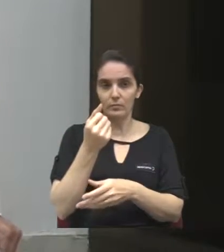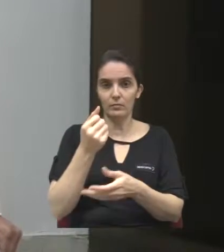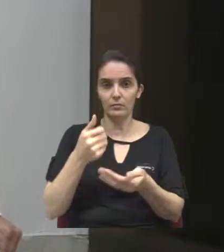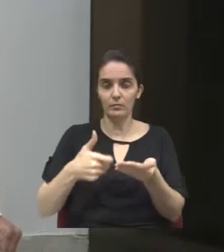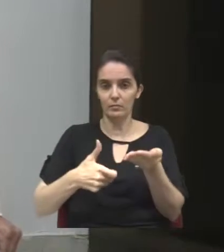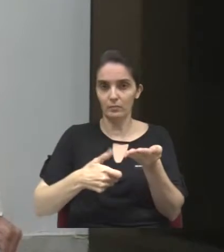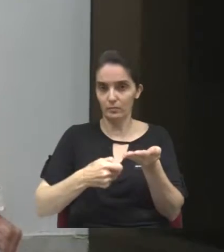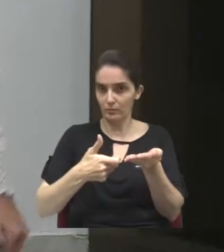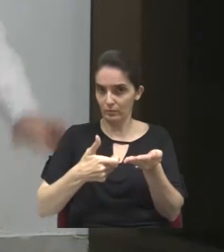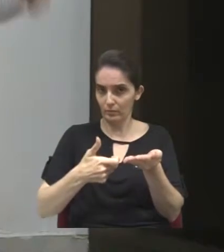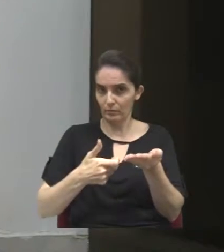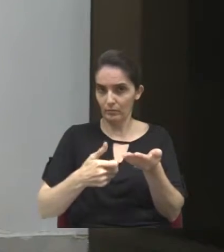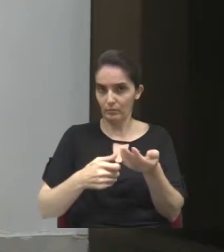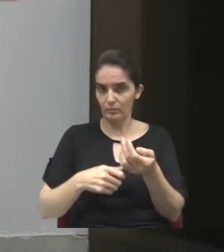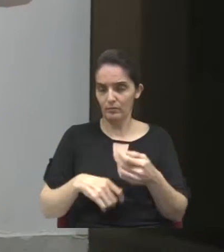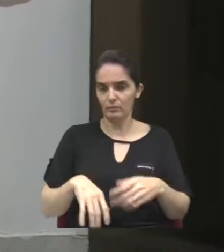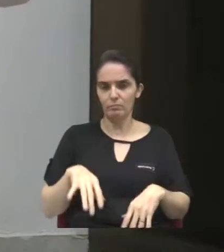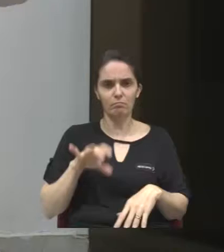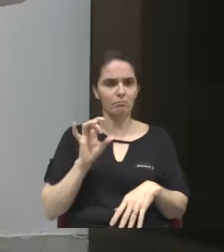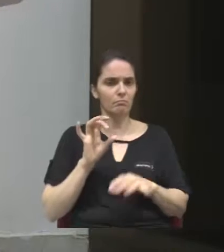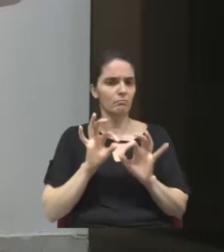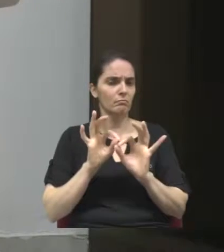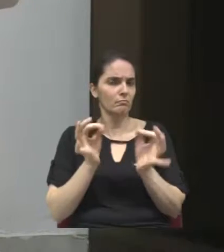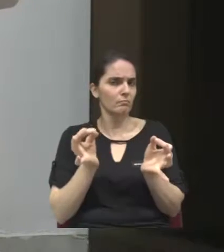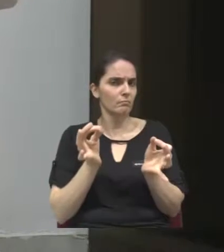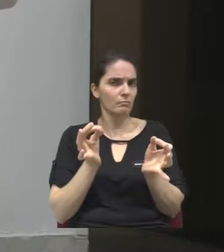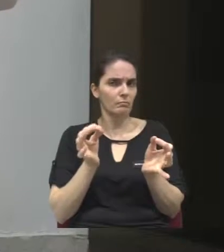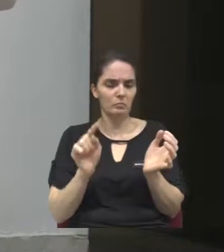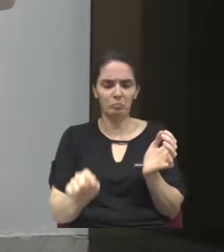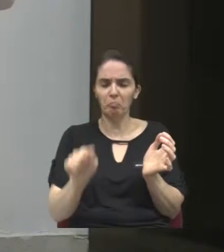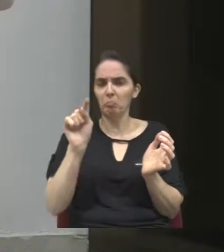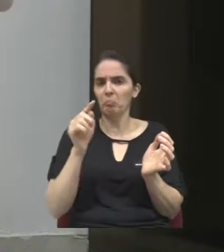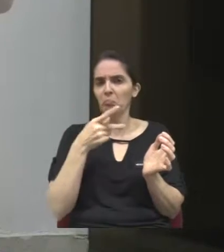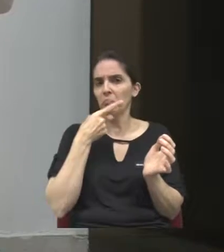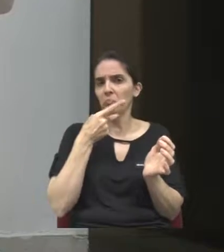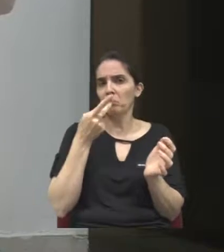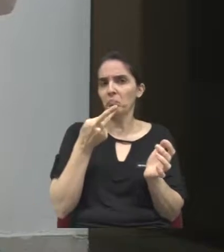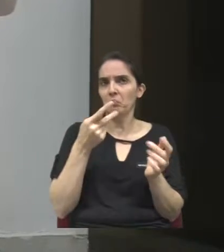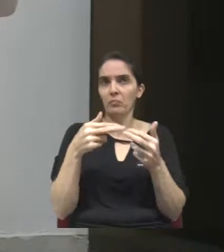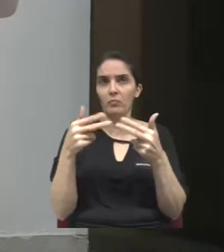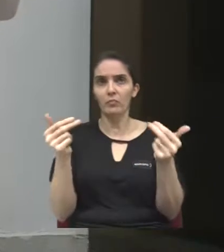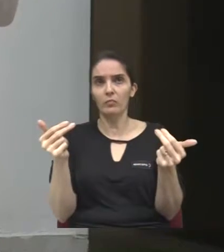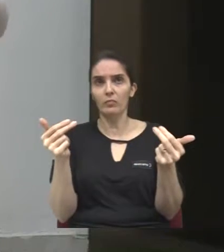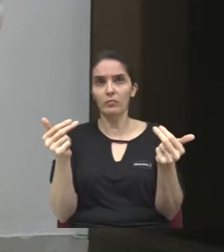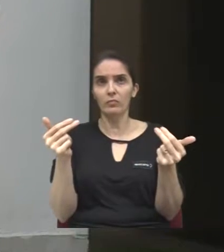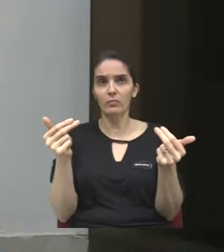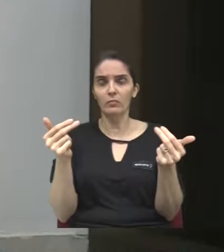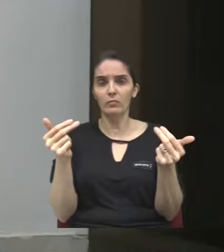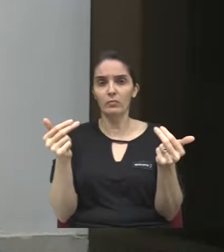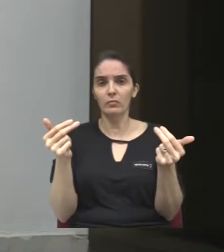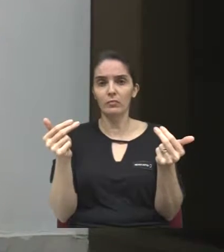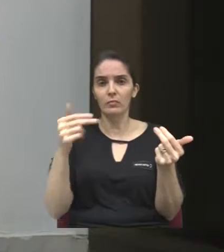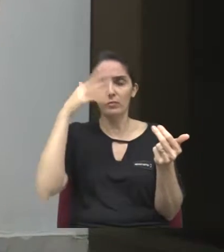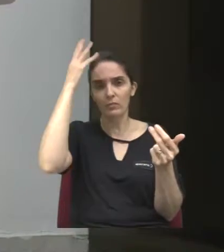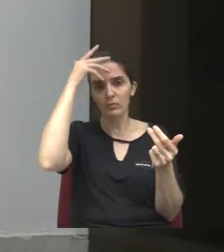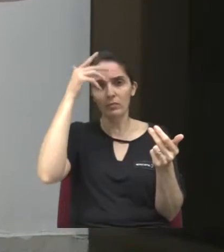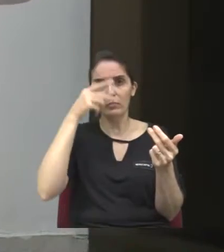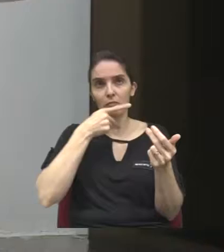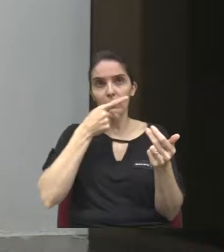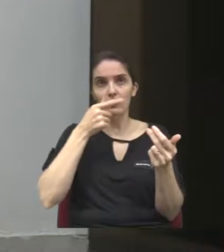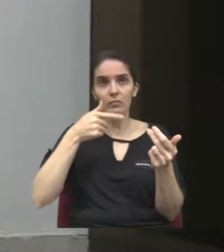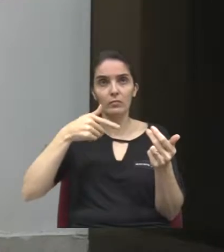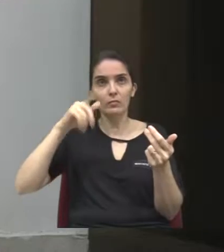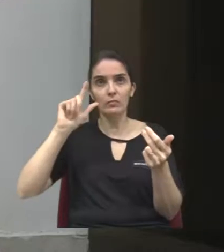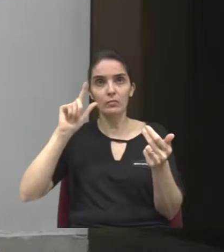falando algo. Aliás, eu acho que eu estou falando antes de ver o